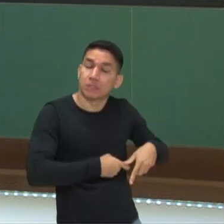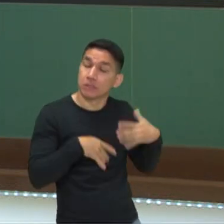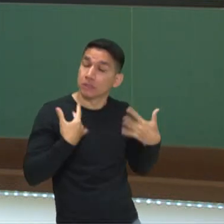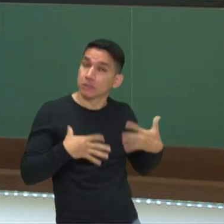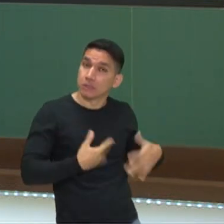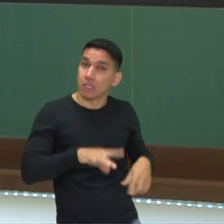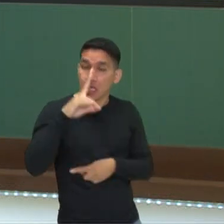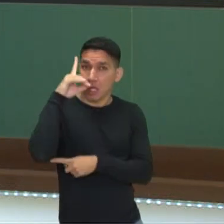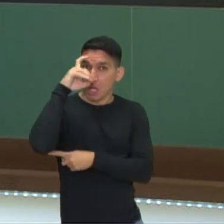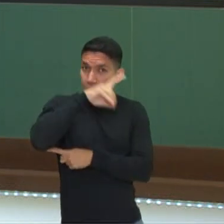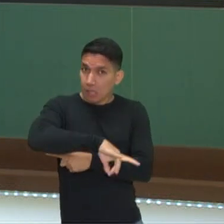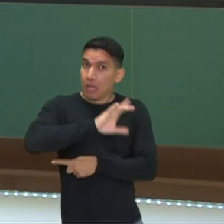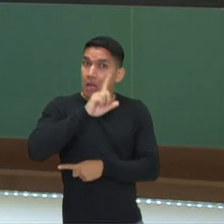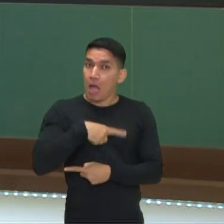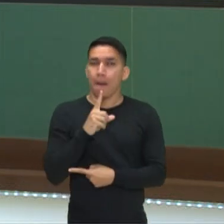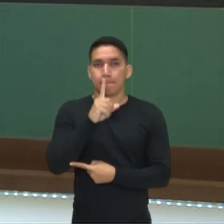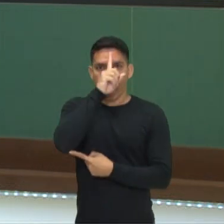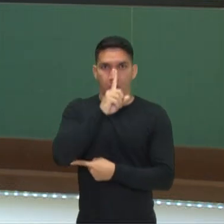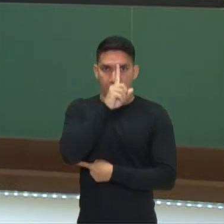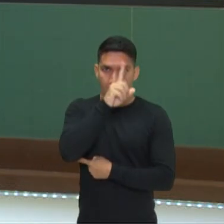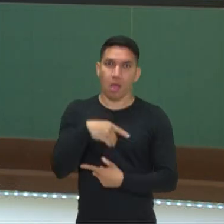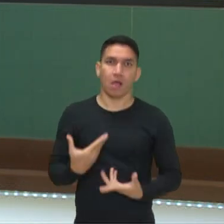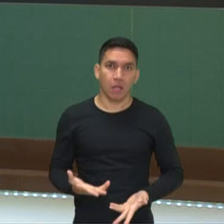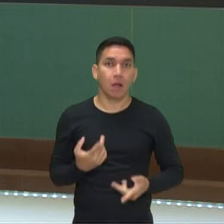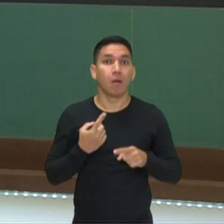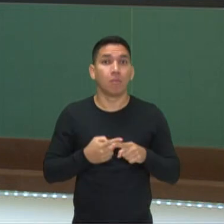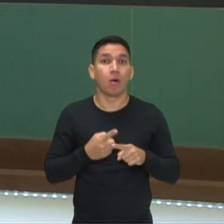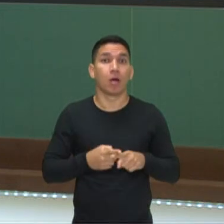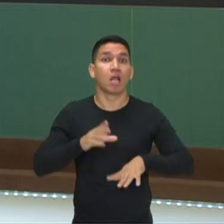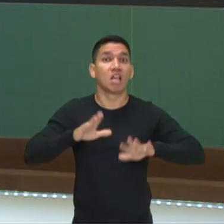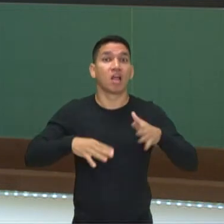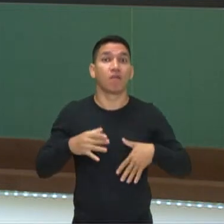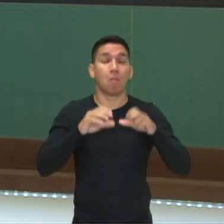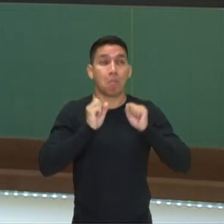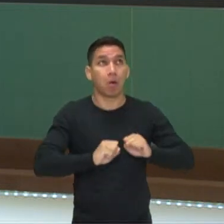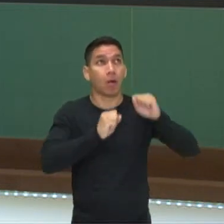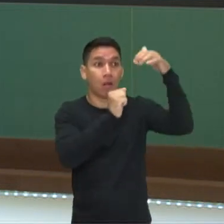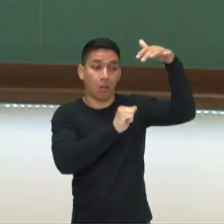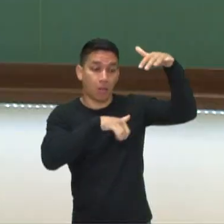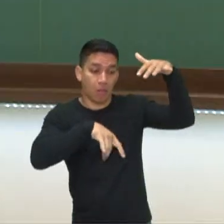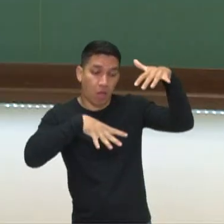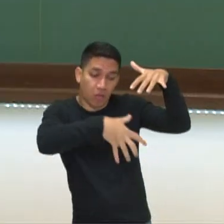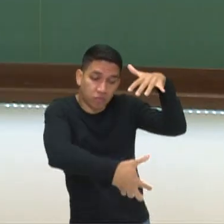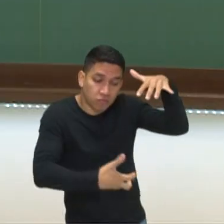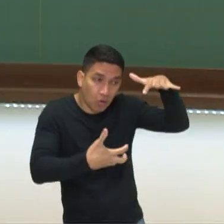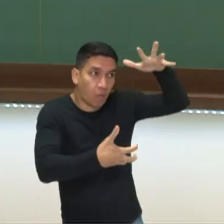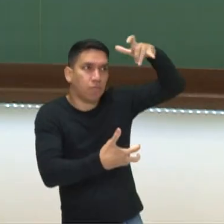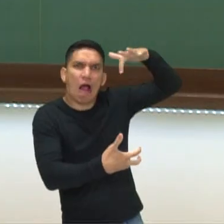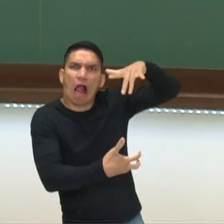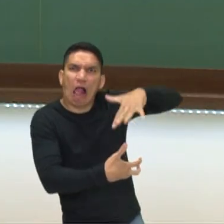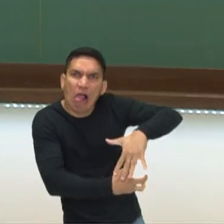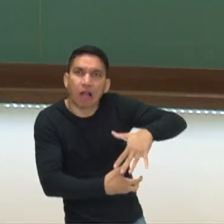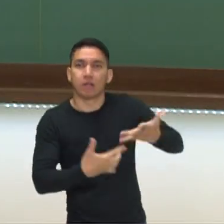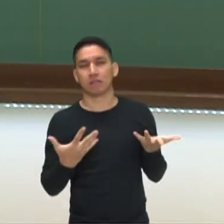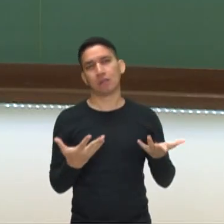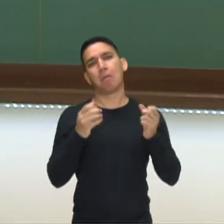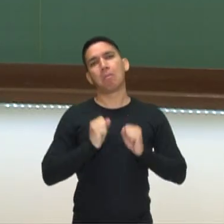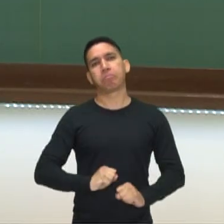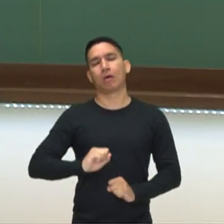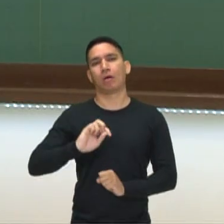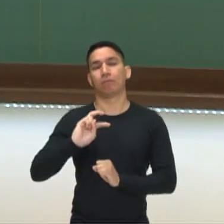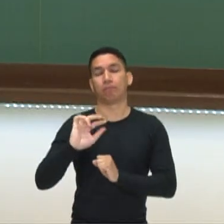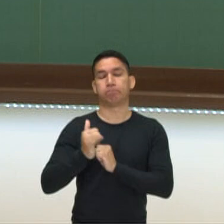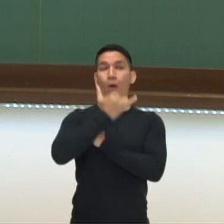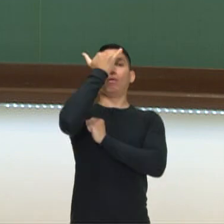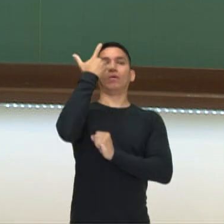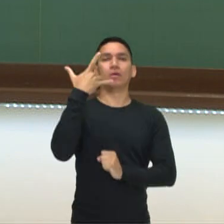complicado, um trabalho bastante perigoso, Você tem risco de desabamento, é um trabalho numa condição bastante insalubre, Você